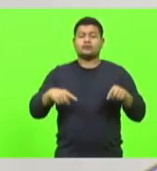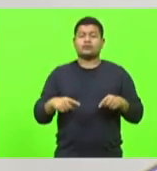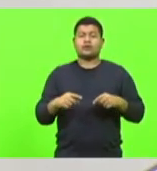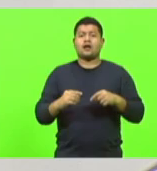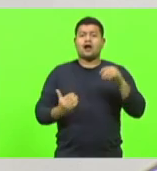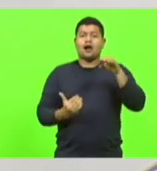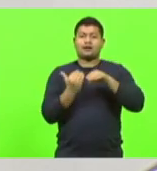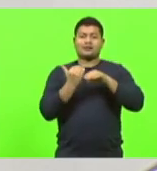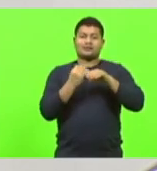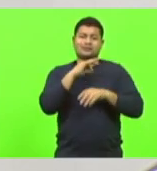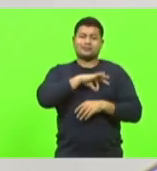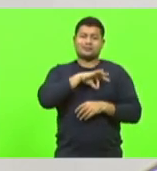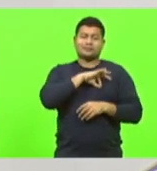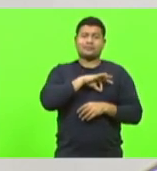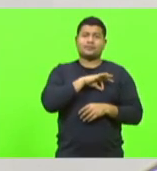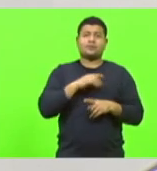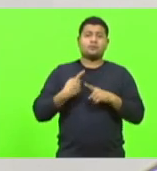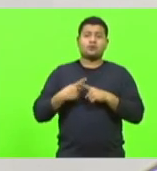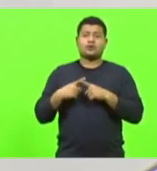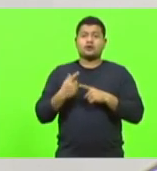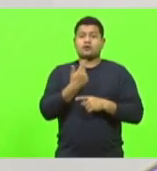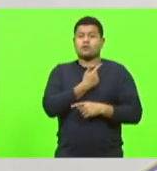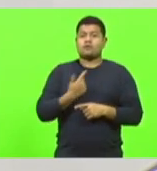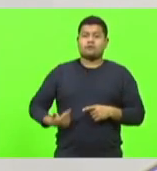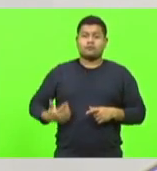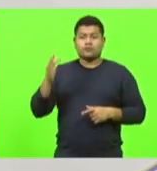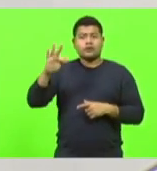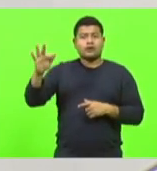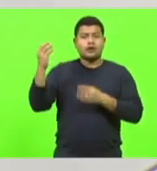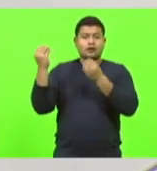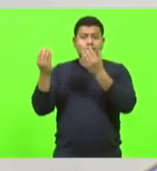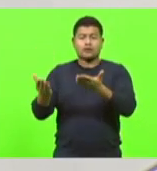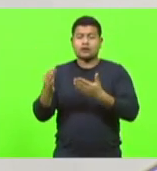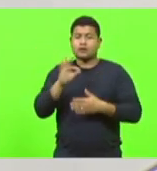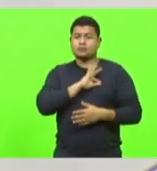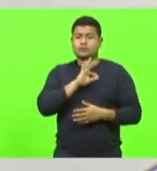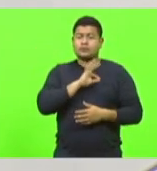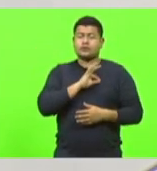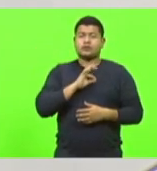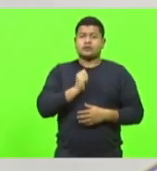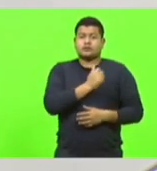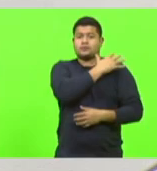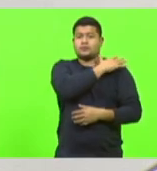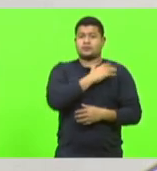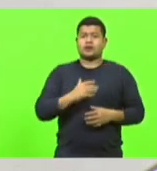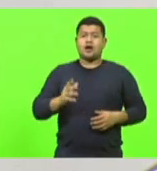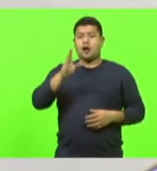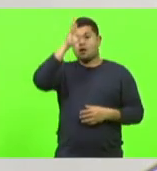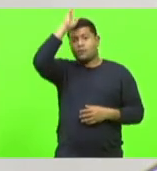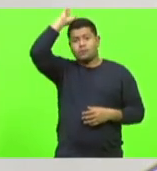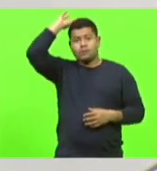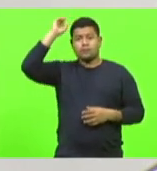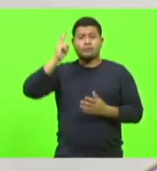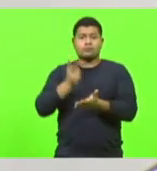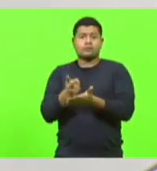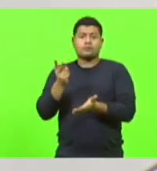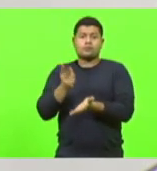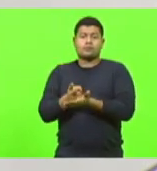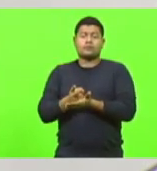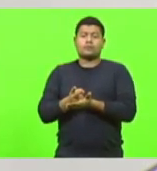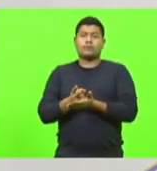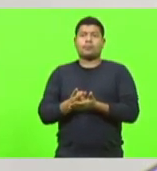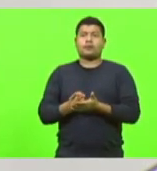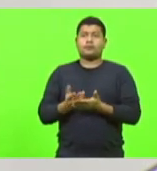governo federal deu para a polícia militar deu para o bombeiro permaneceu e o